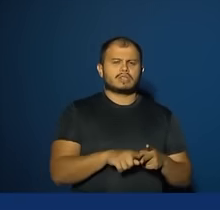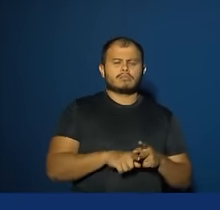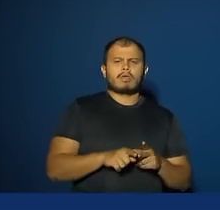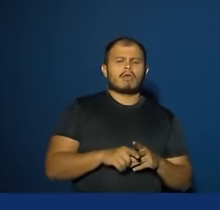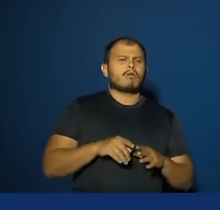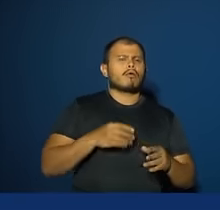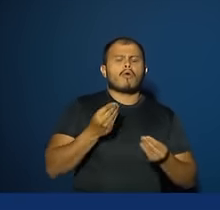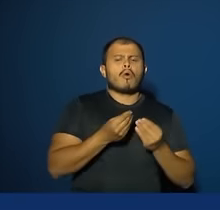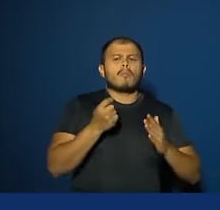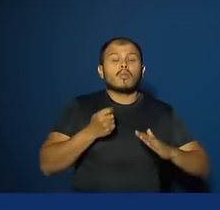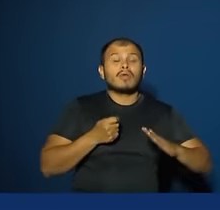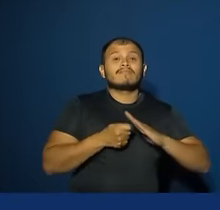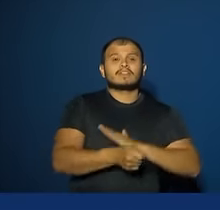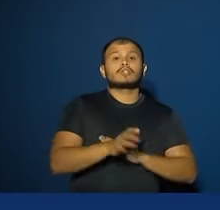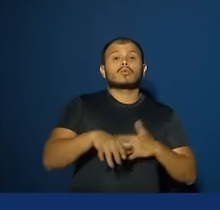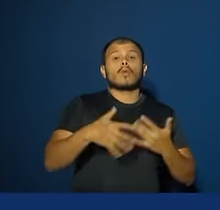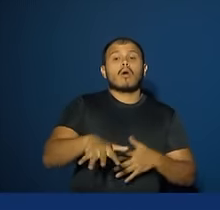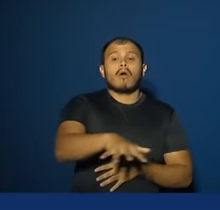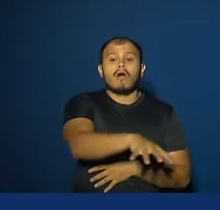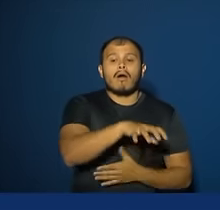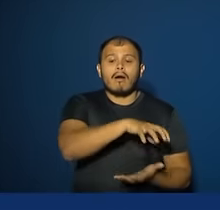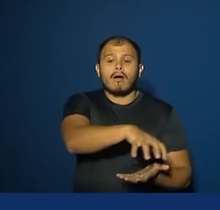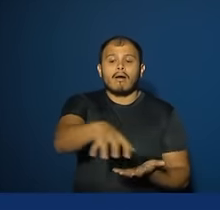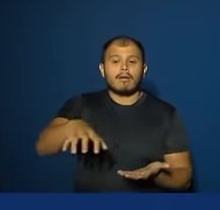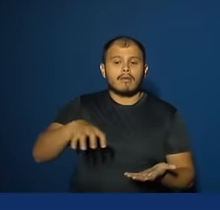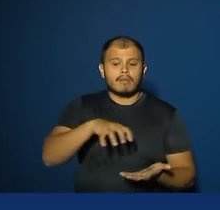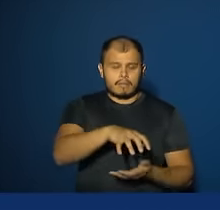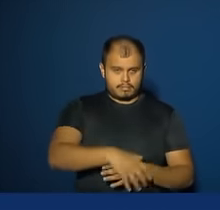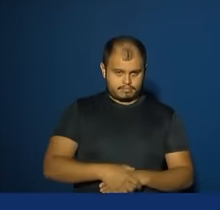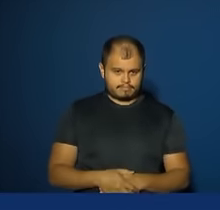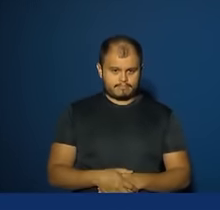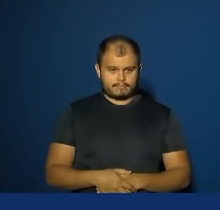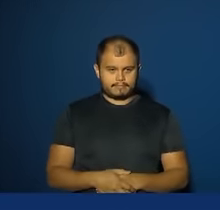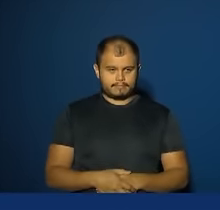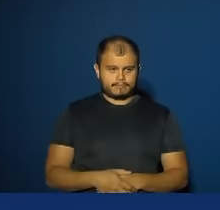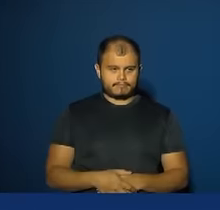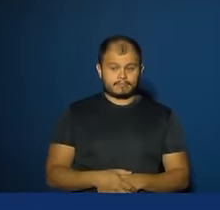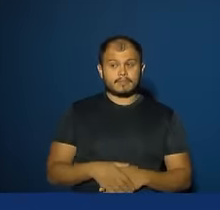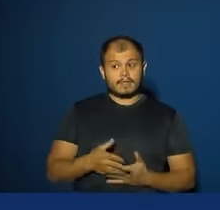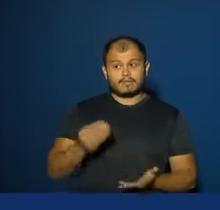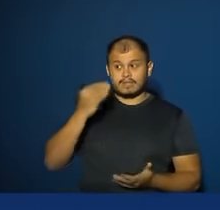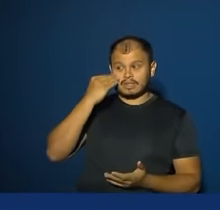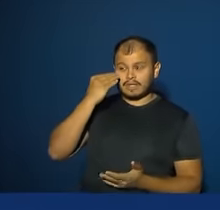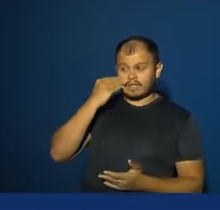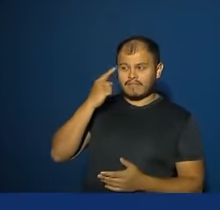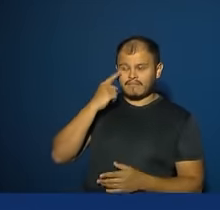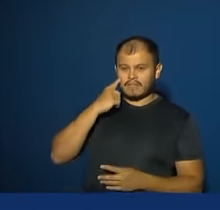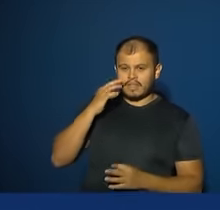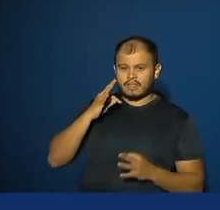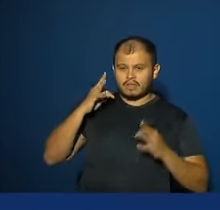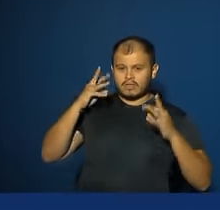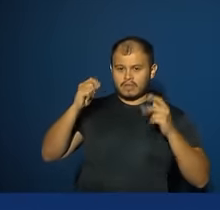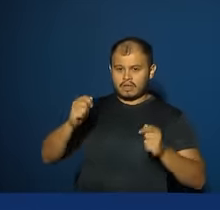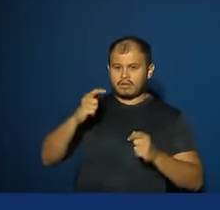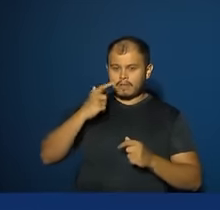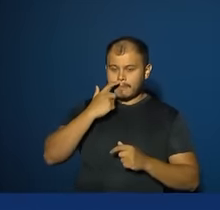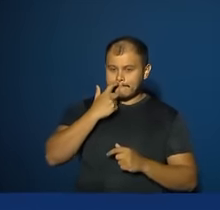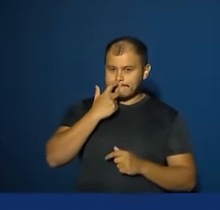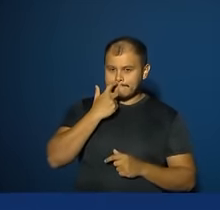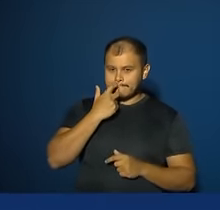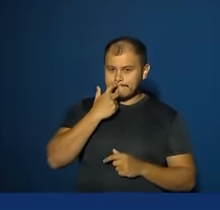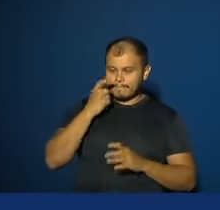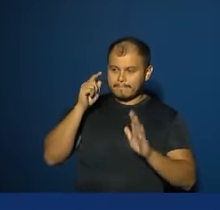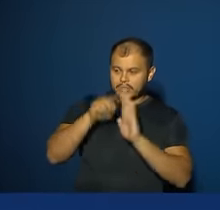investir setorialmente nesse momento de queda de taxa de juros? Tá bom, eu vou tentar pegar o pano de fundo top-down e vou tentar pegar a